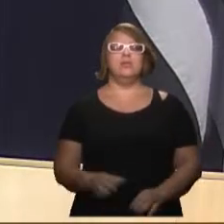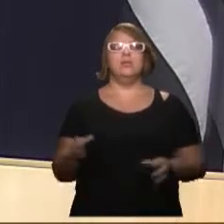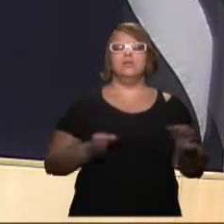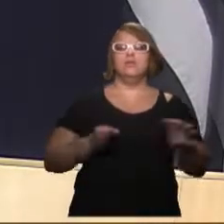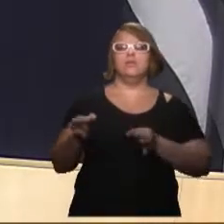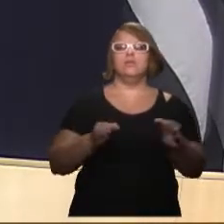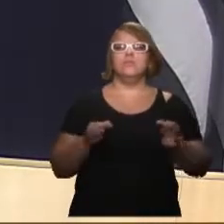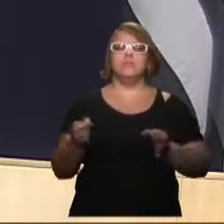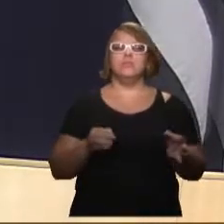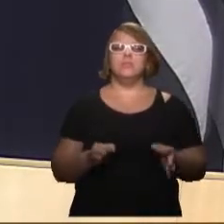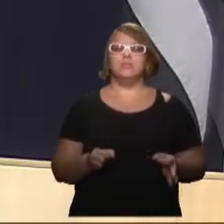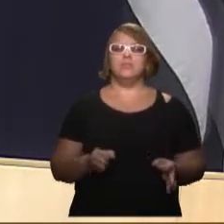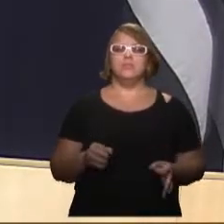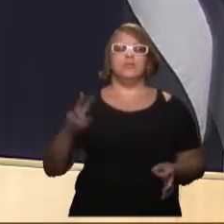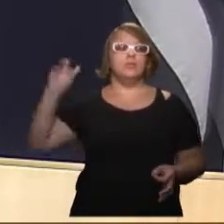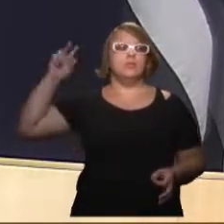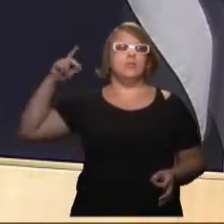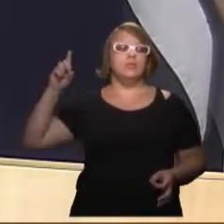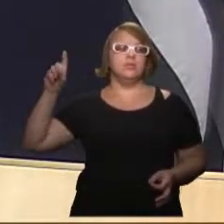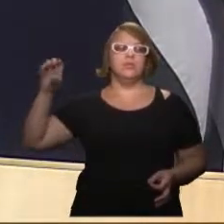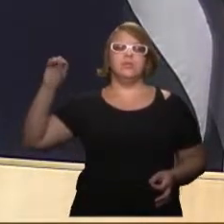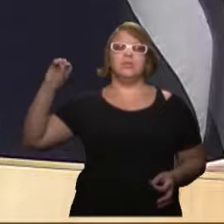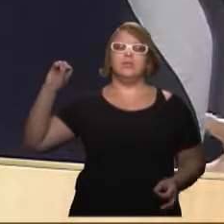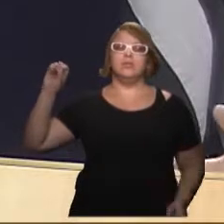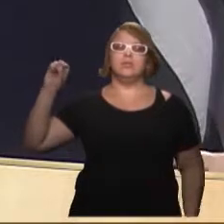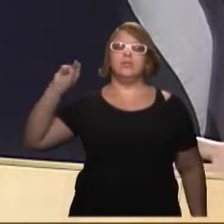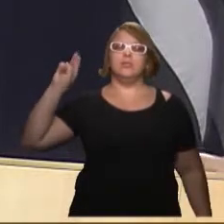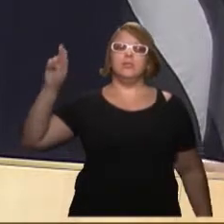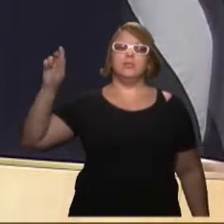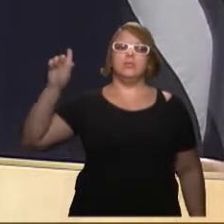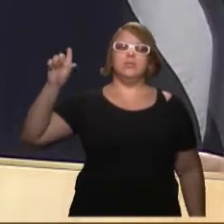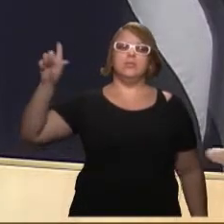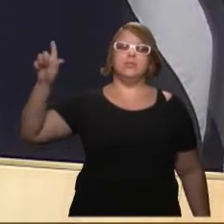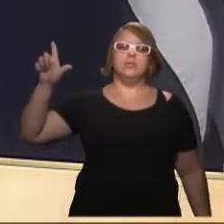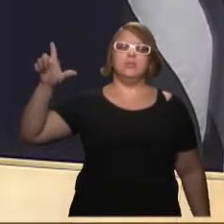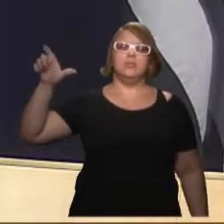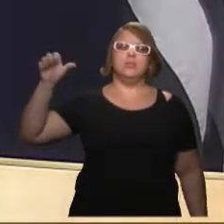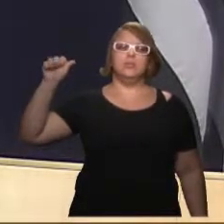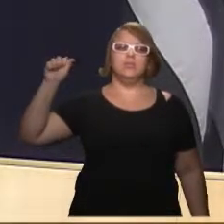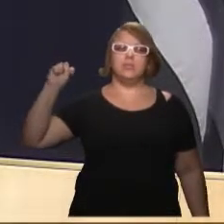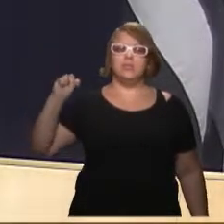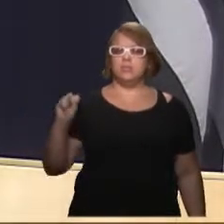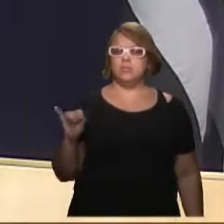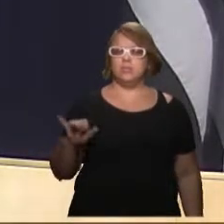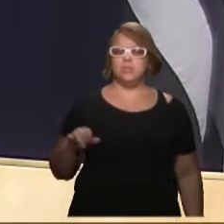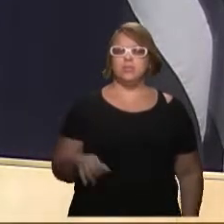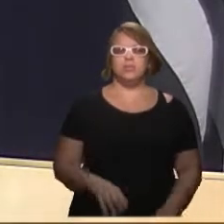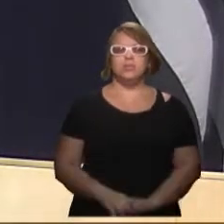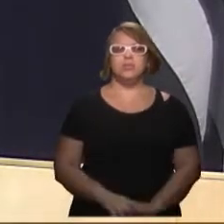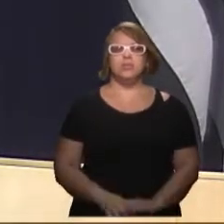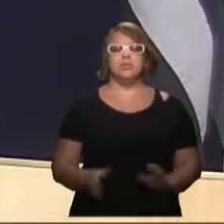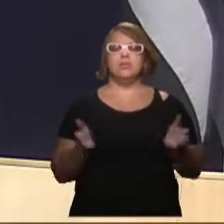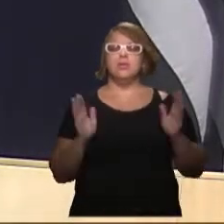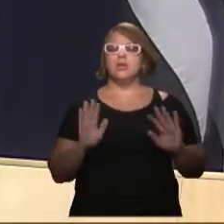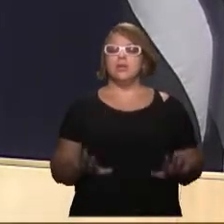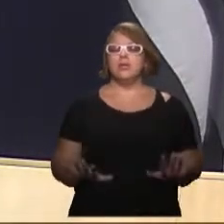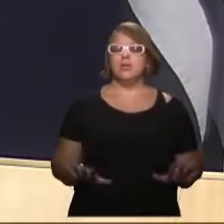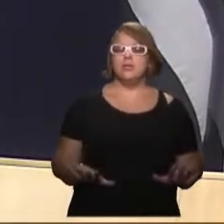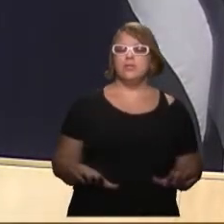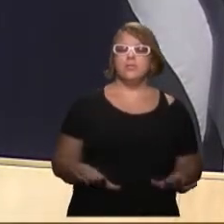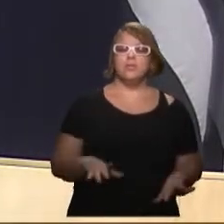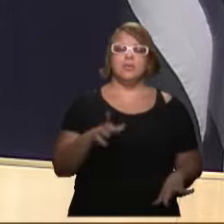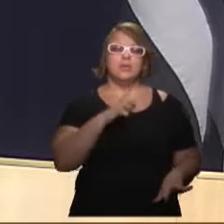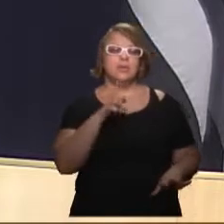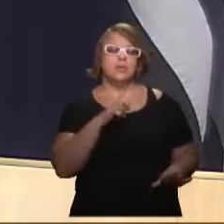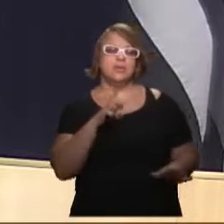Carbone, a prefeitura simplesmente não vai pegar, vai falar, olha, traz aqui, você vai ter o direito. Tem todo um corpo técnico que é obrigado a fazer essa